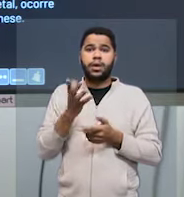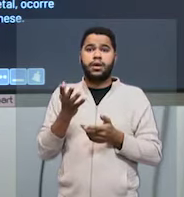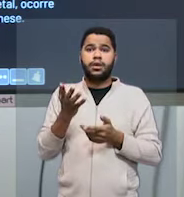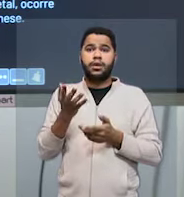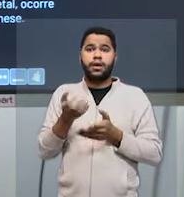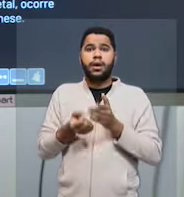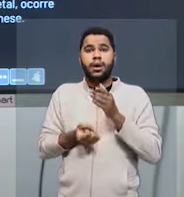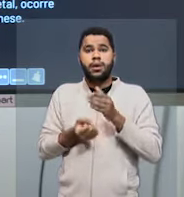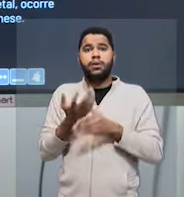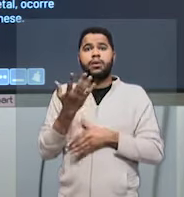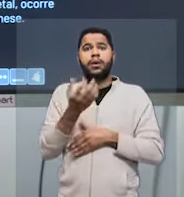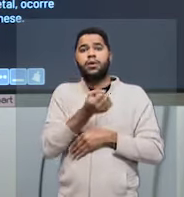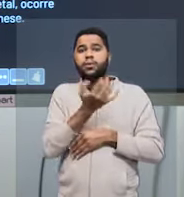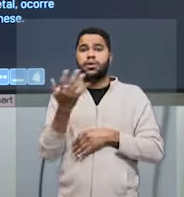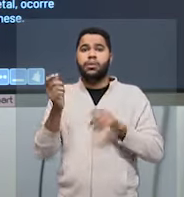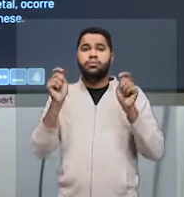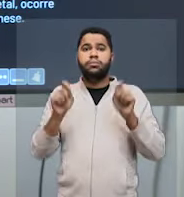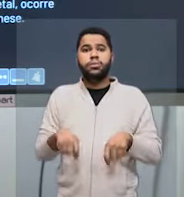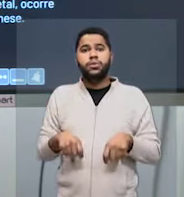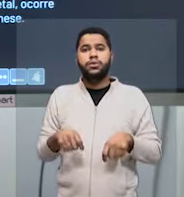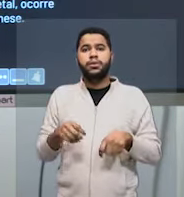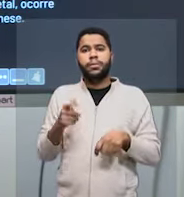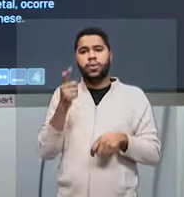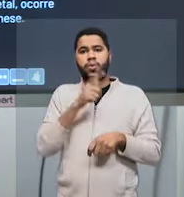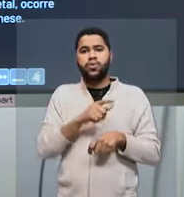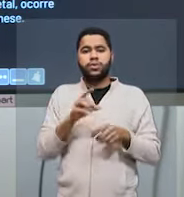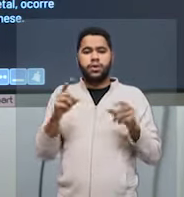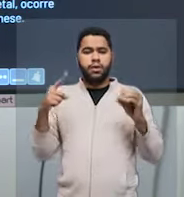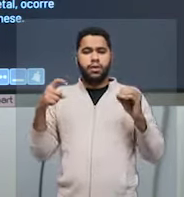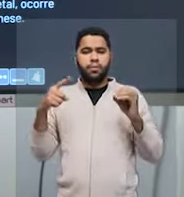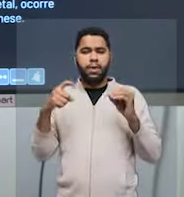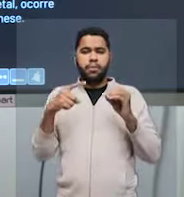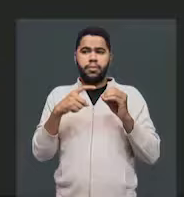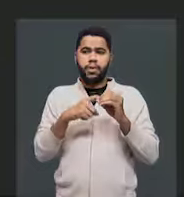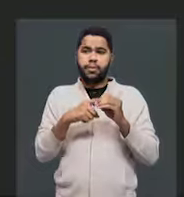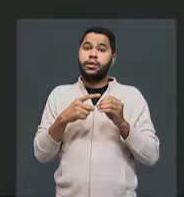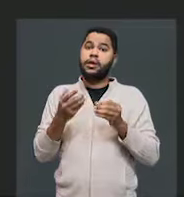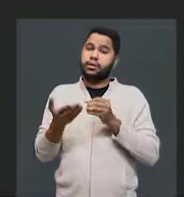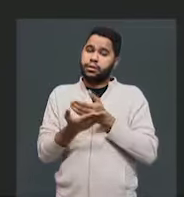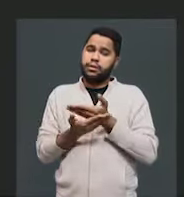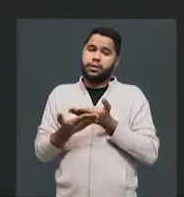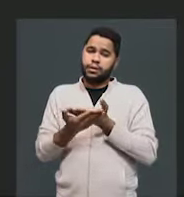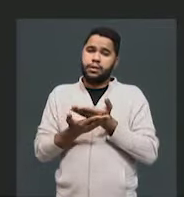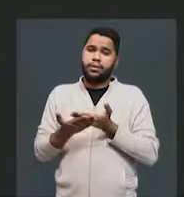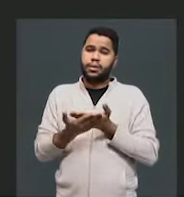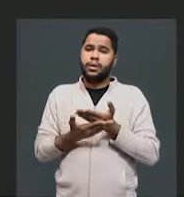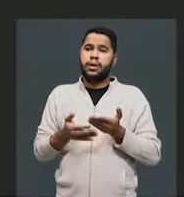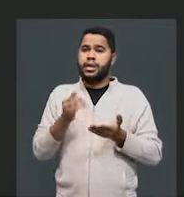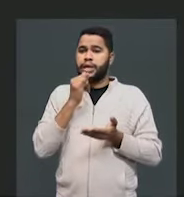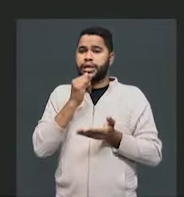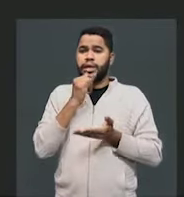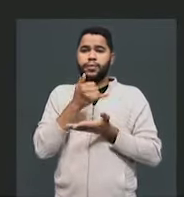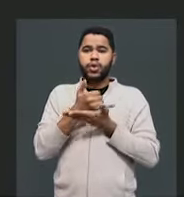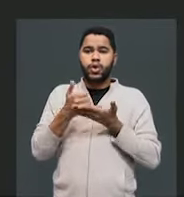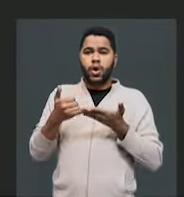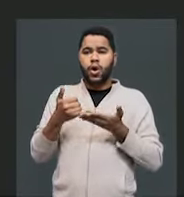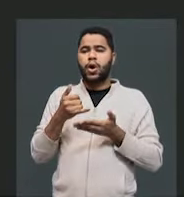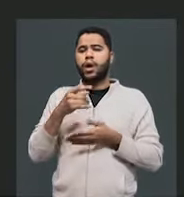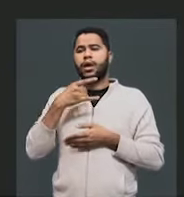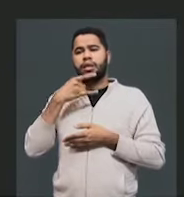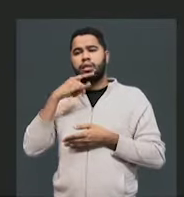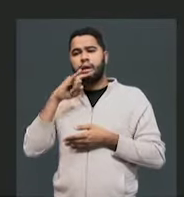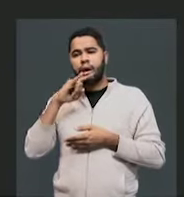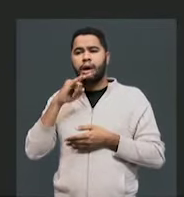a quantidade de espermatozoide suficiente para ocorrer a fecundação, tá? Então tem tratamentos aí. Drogas, álcool, radiação, choque